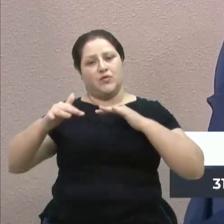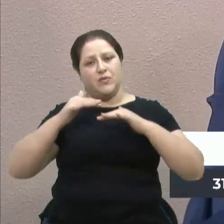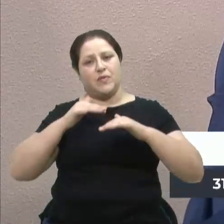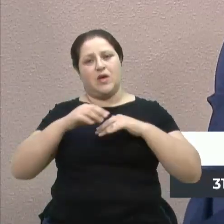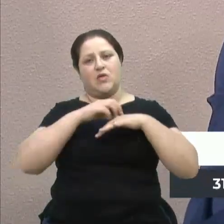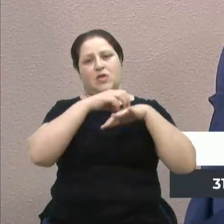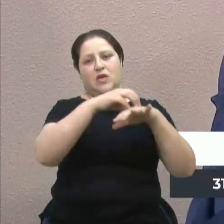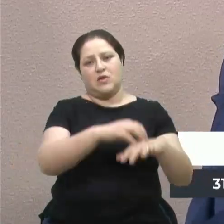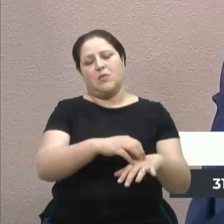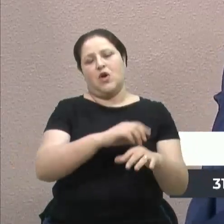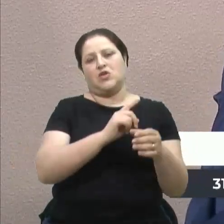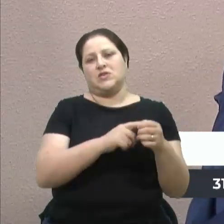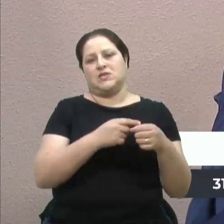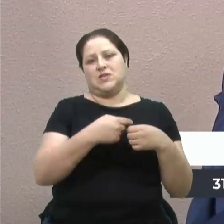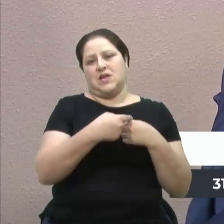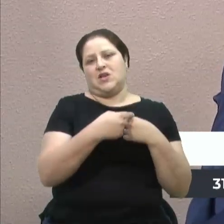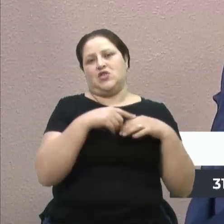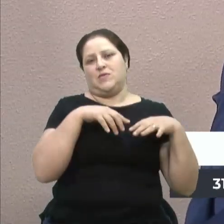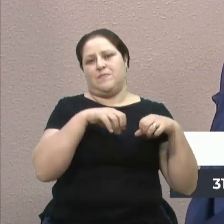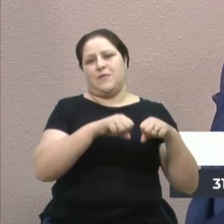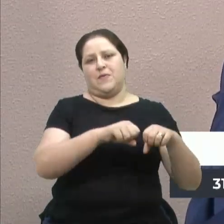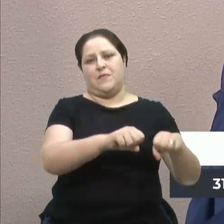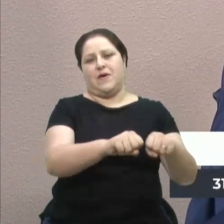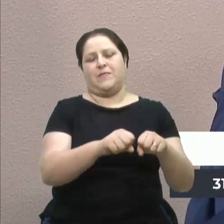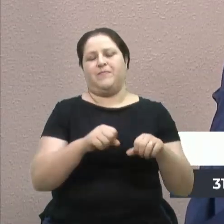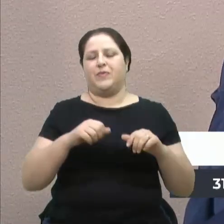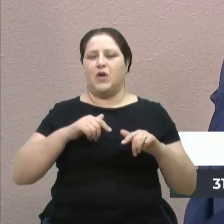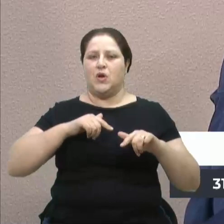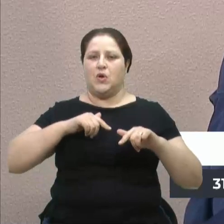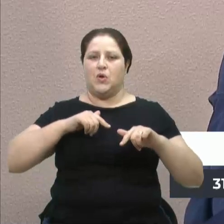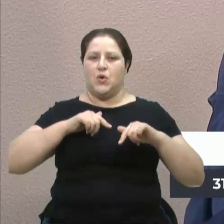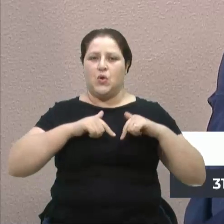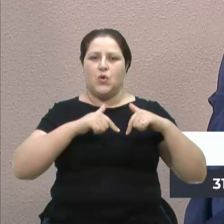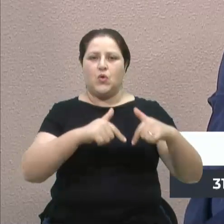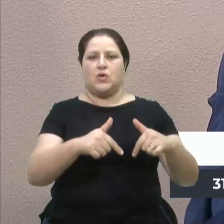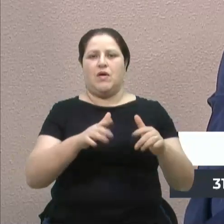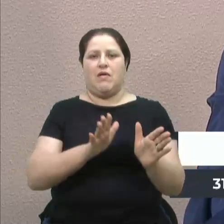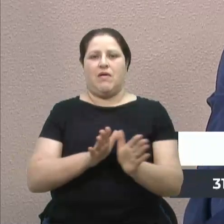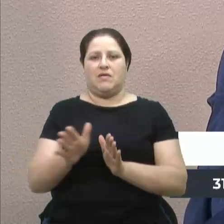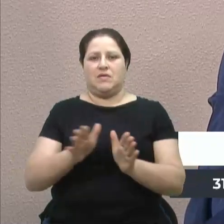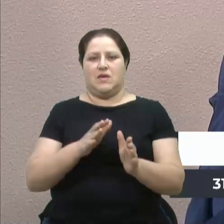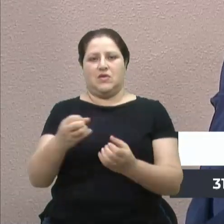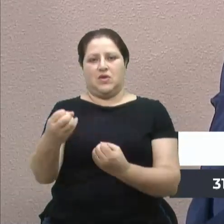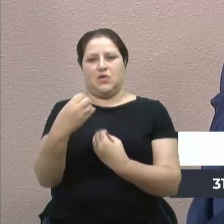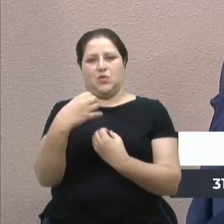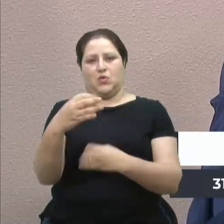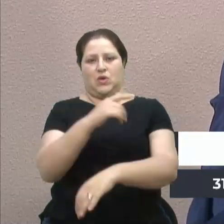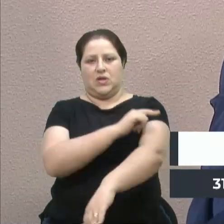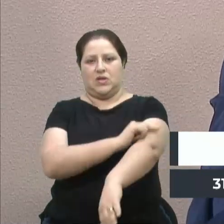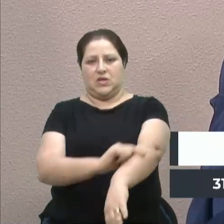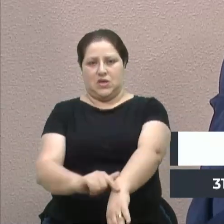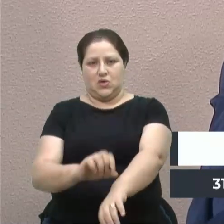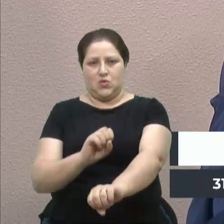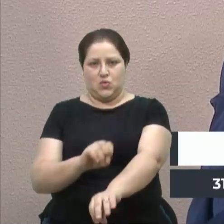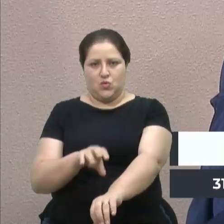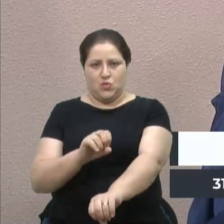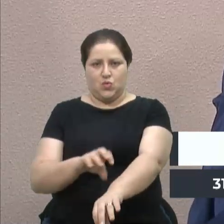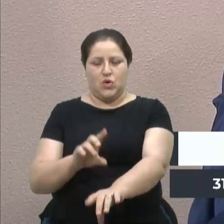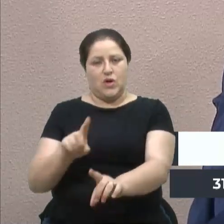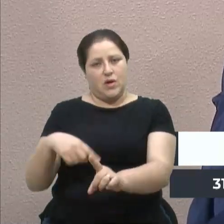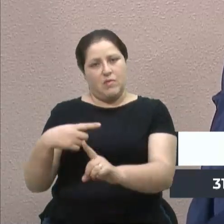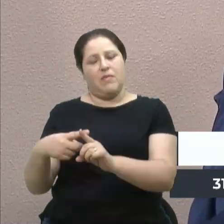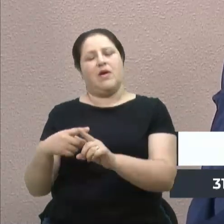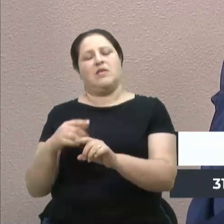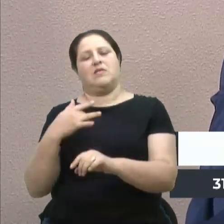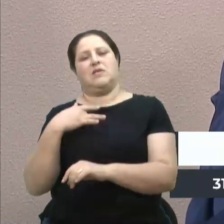mobilidade, foram lutar por acesso à educação e também à